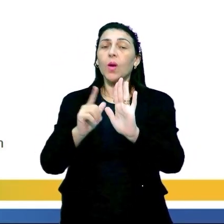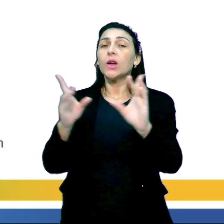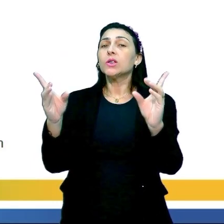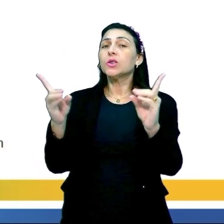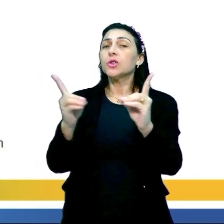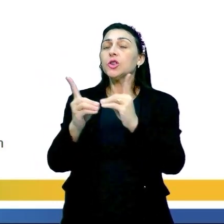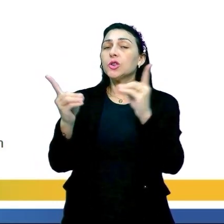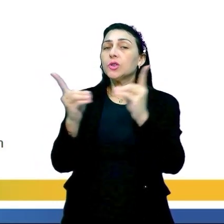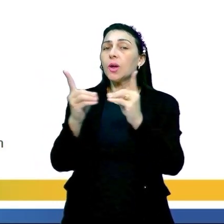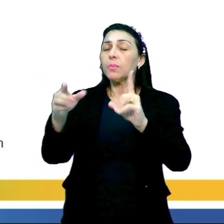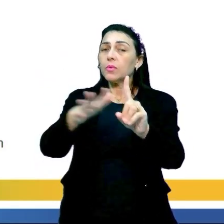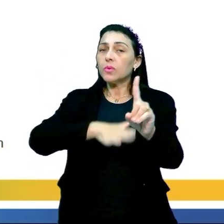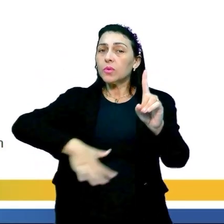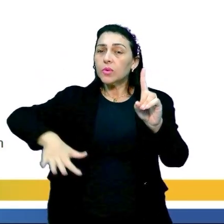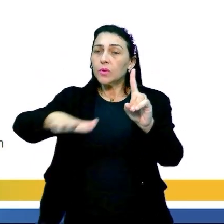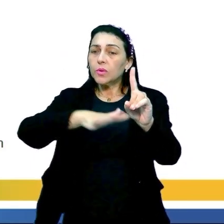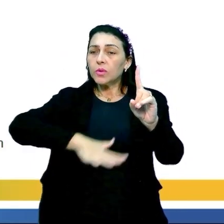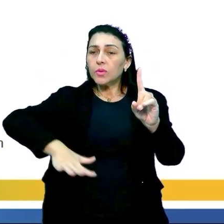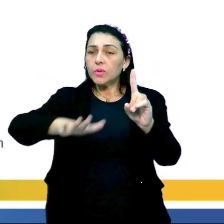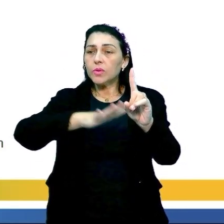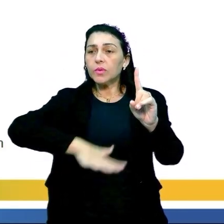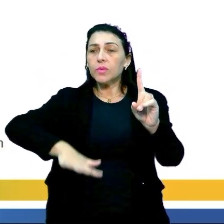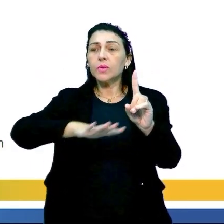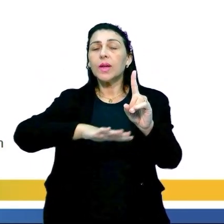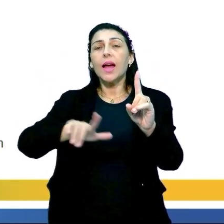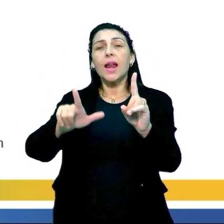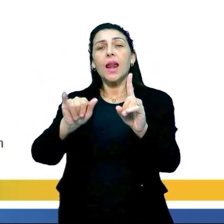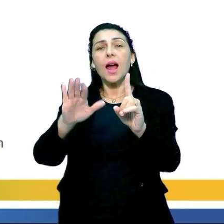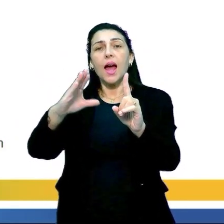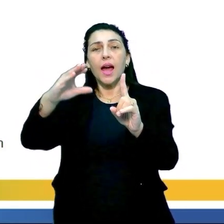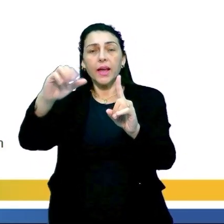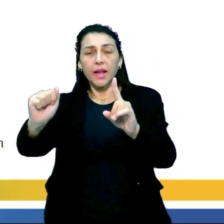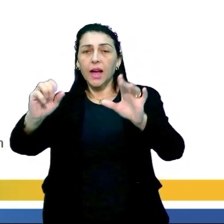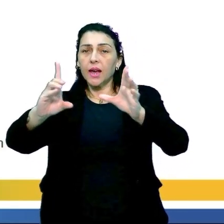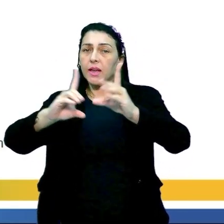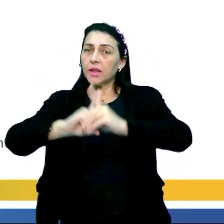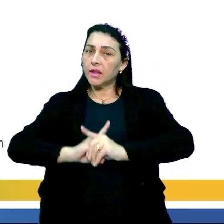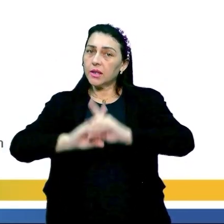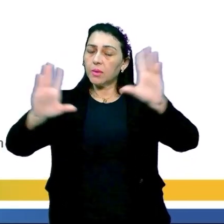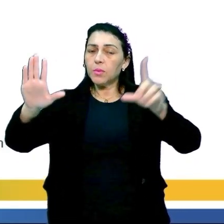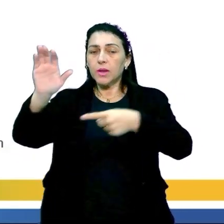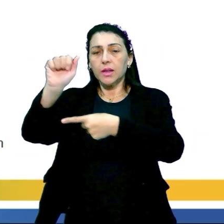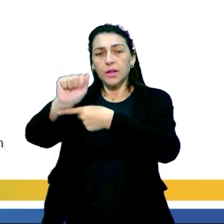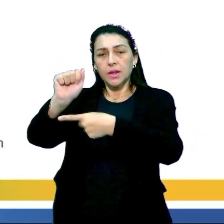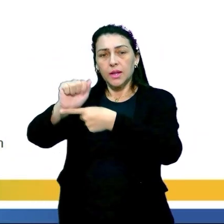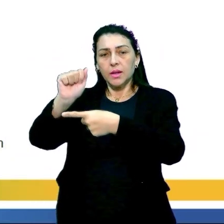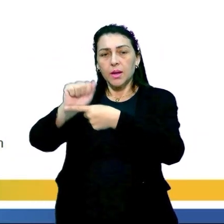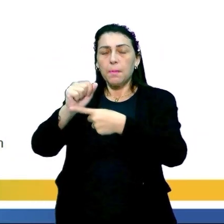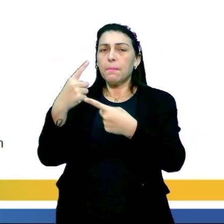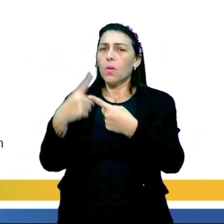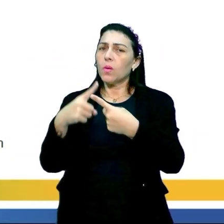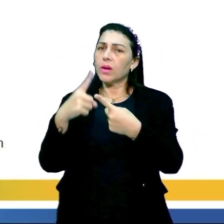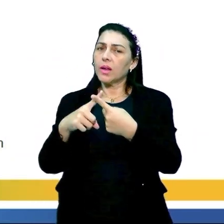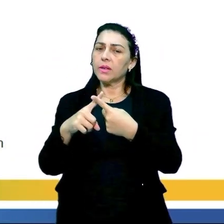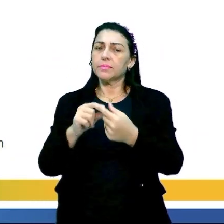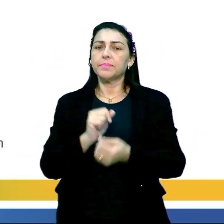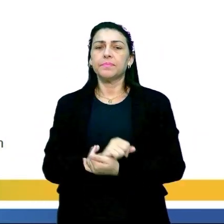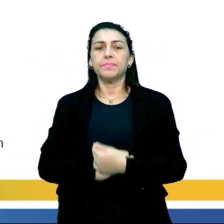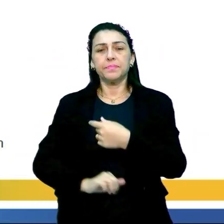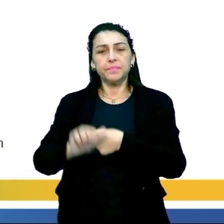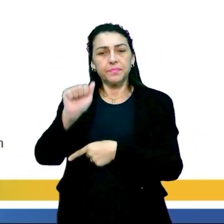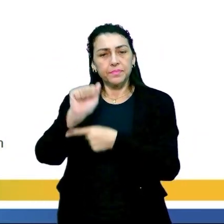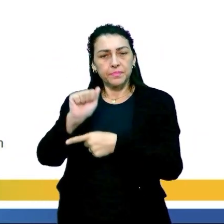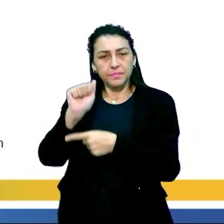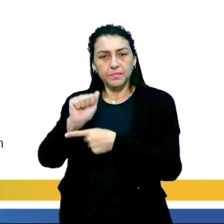dinâmica de uma sociedade laica e democrática. Letra A. Por quê? Letra